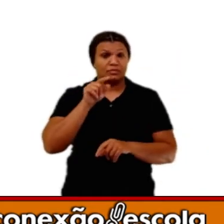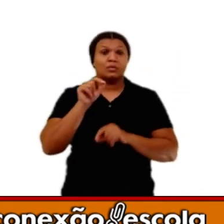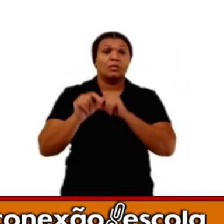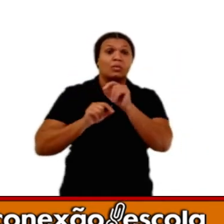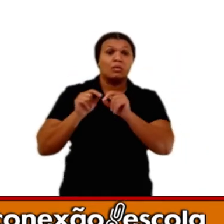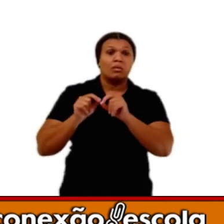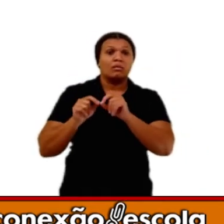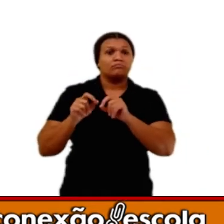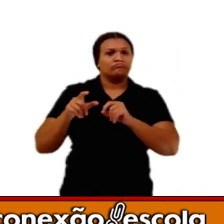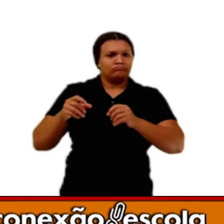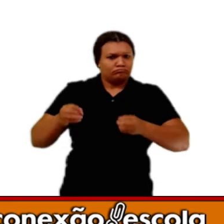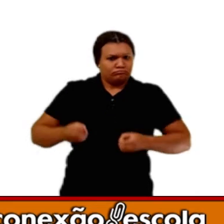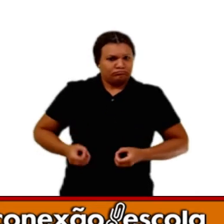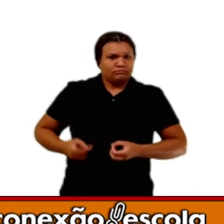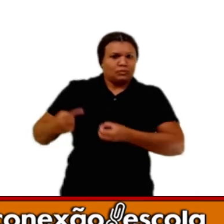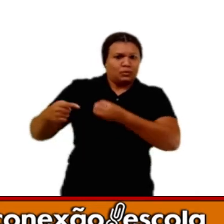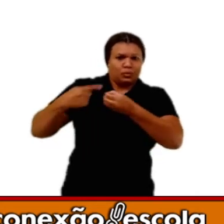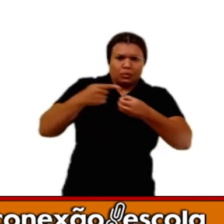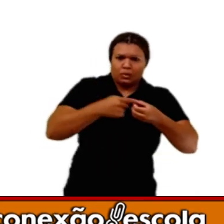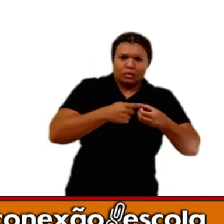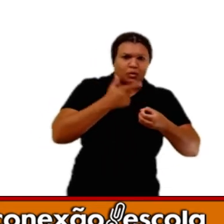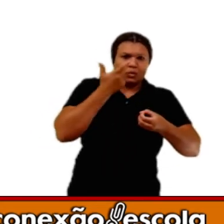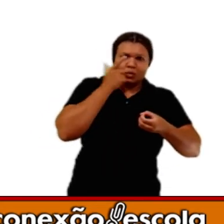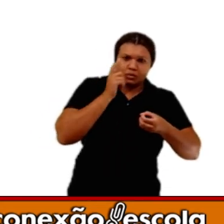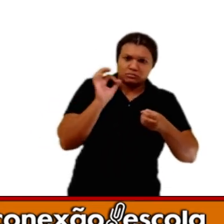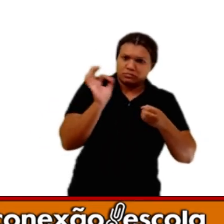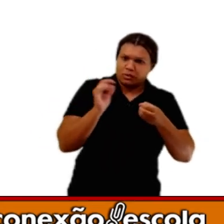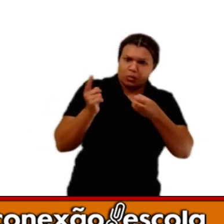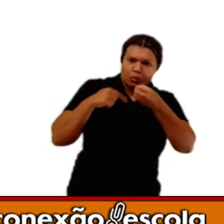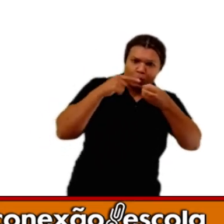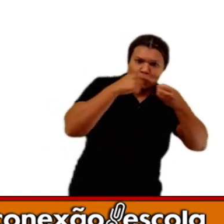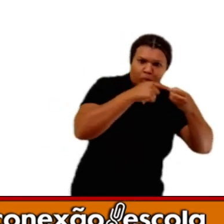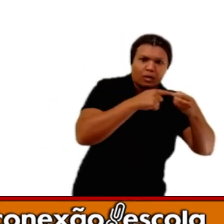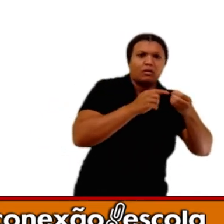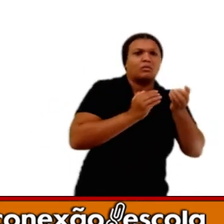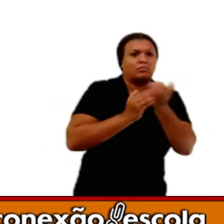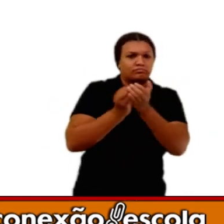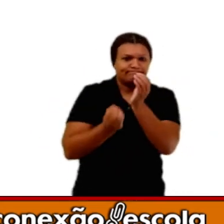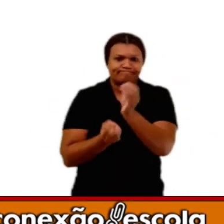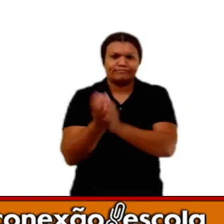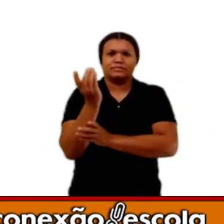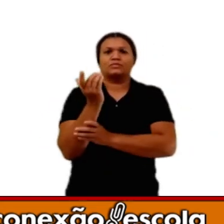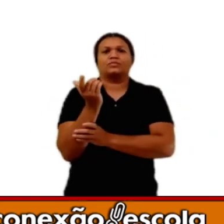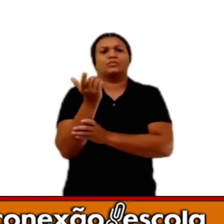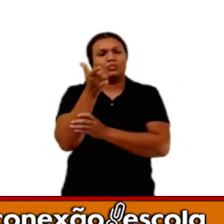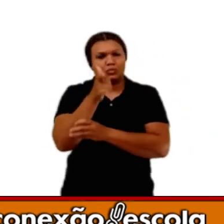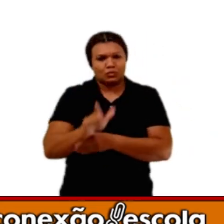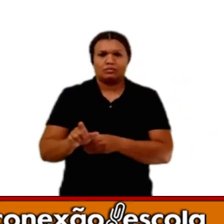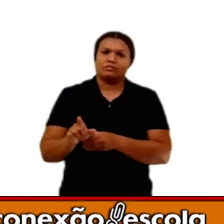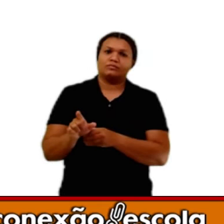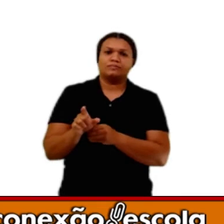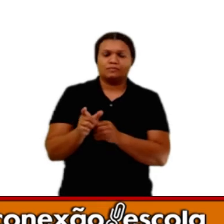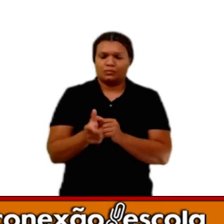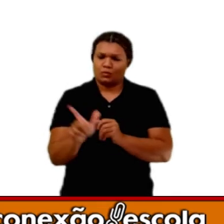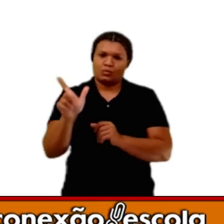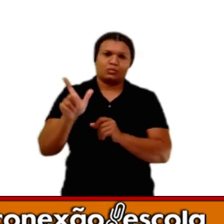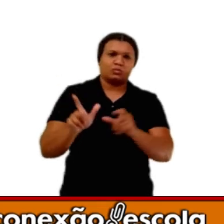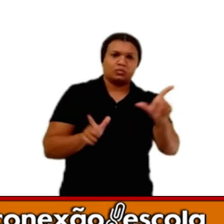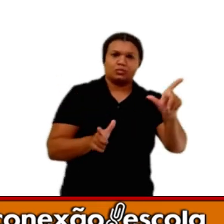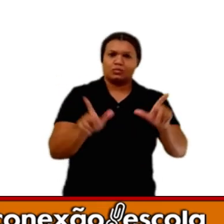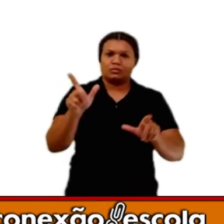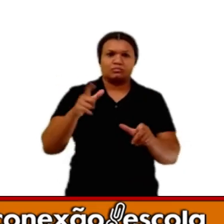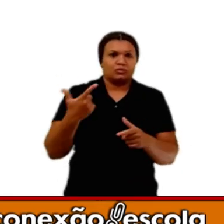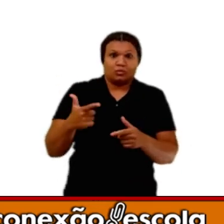à fêmea dão origem ao novo indivíduo. Então, mais uma vez, é uma célula única que dá origem ao indivíduo. Não